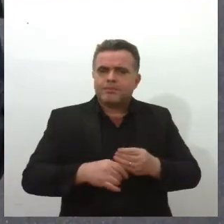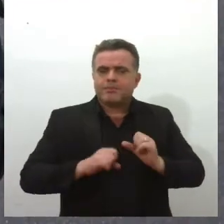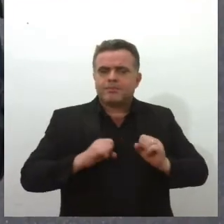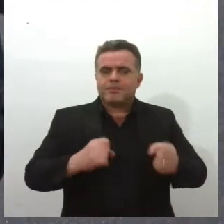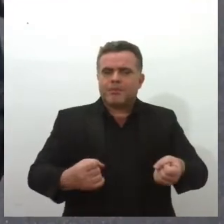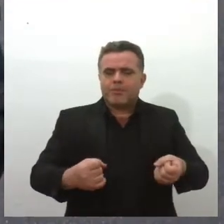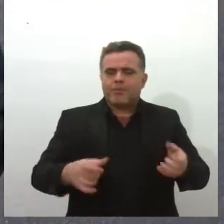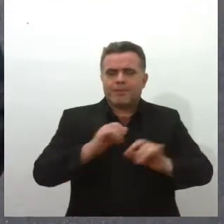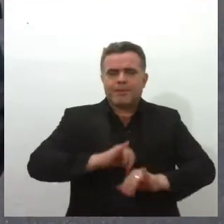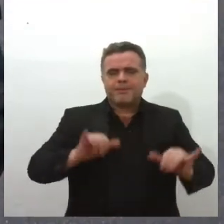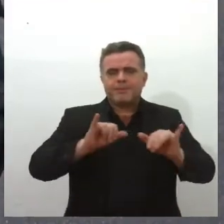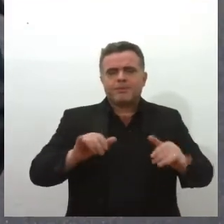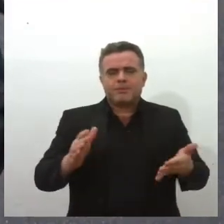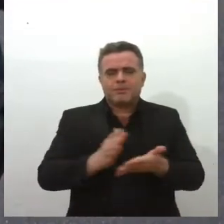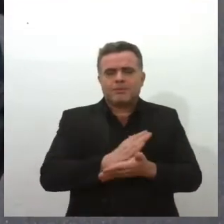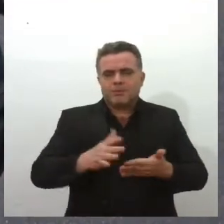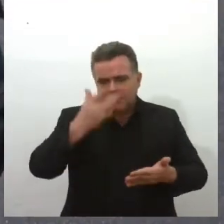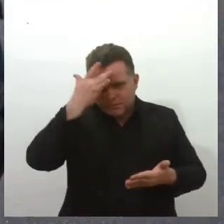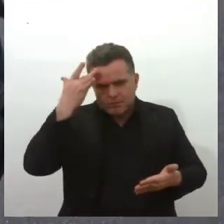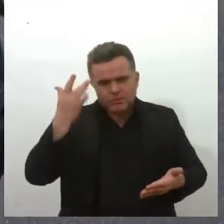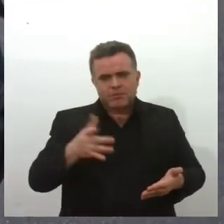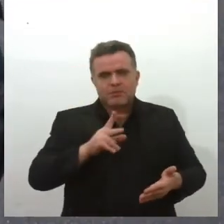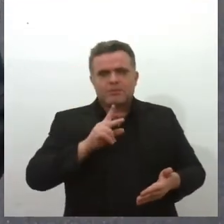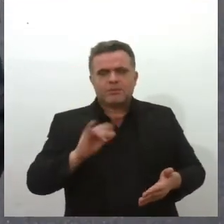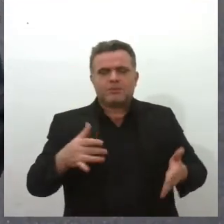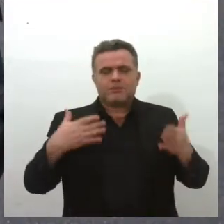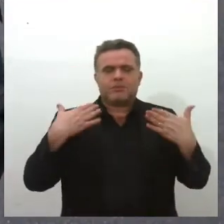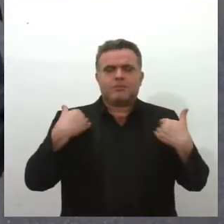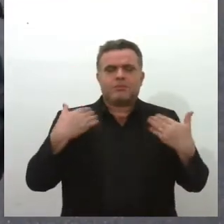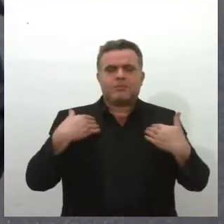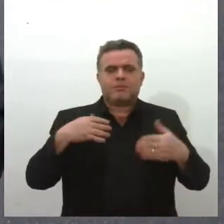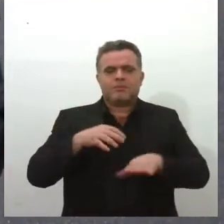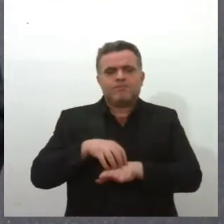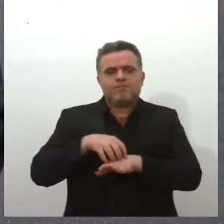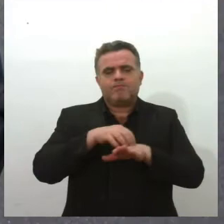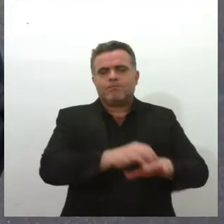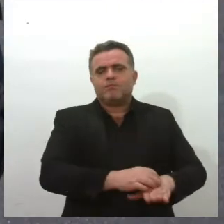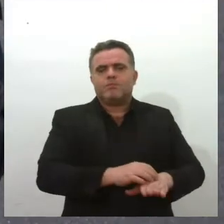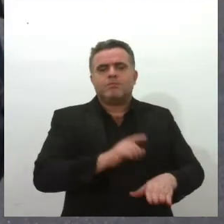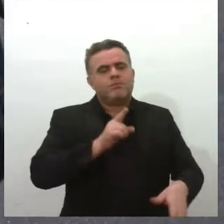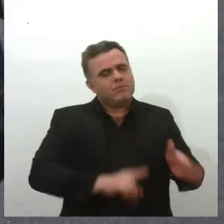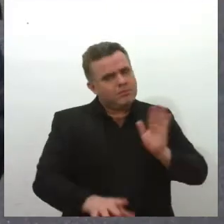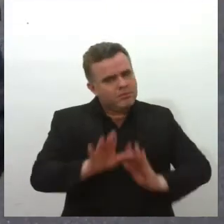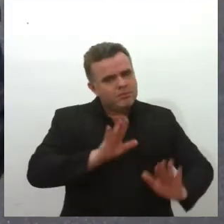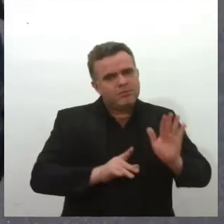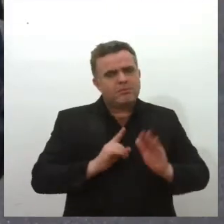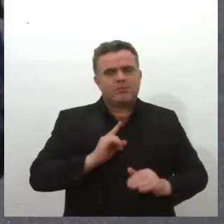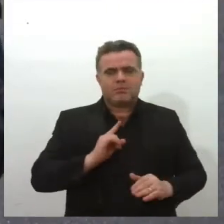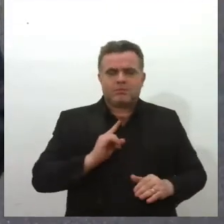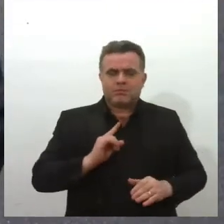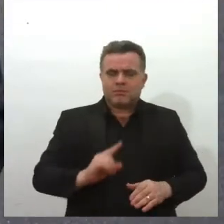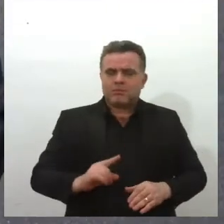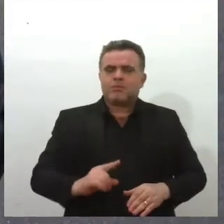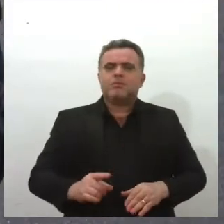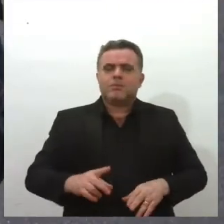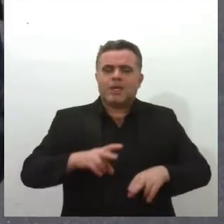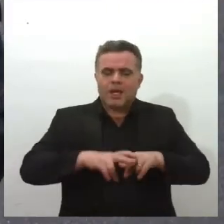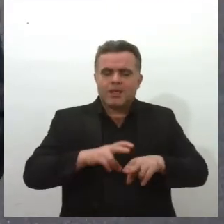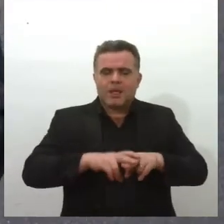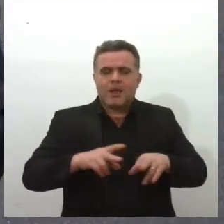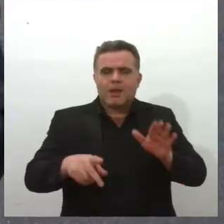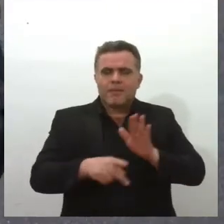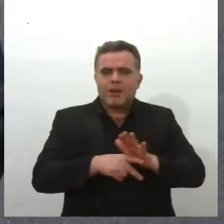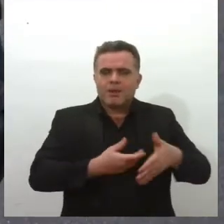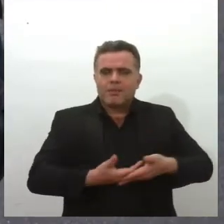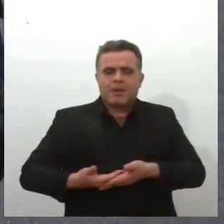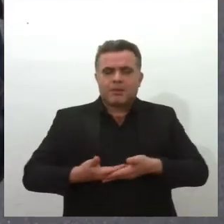muitos condutores vão levar suas crianças para a praia e para outras regiões. Então, a utilização da cadeirinha, do assento de elevação, de acordo com o peso